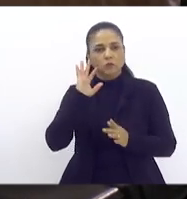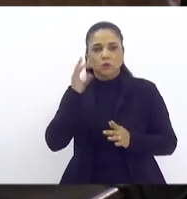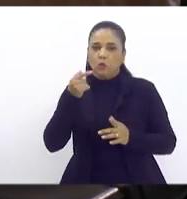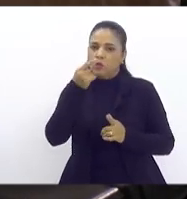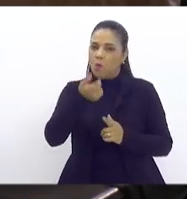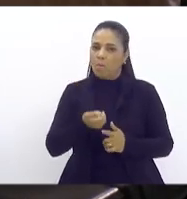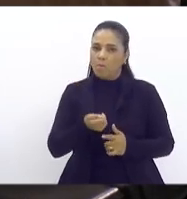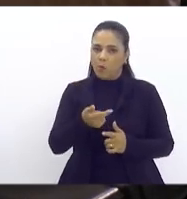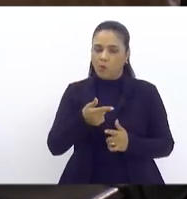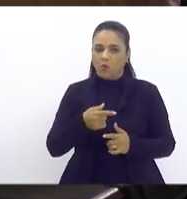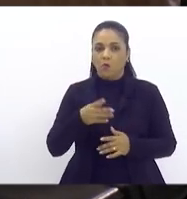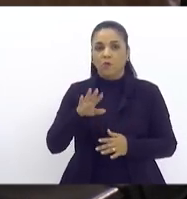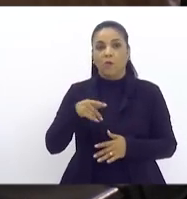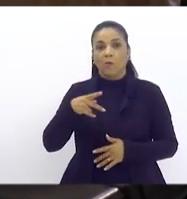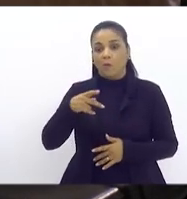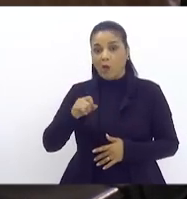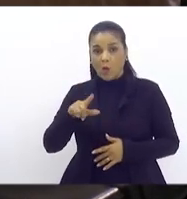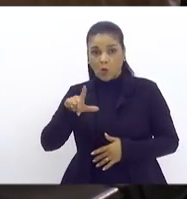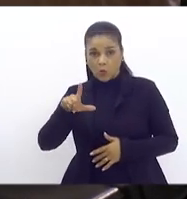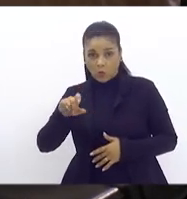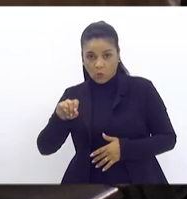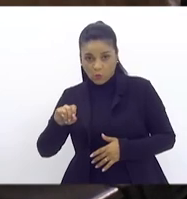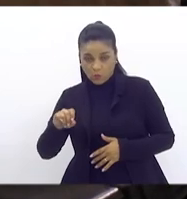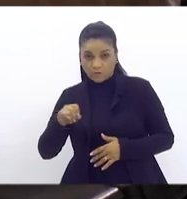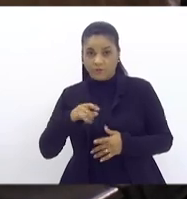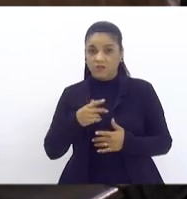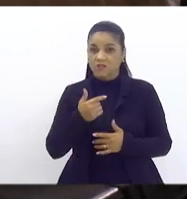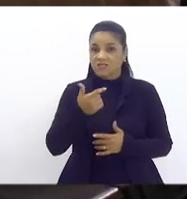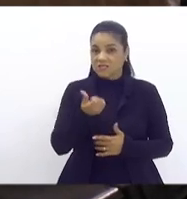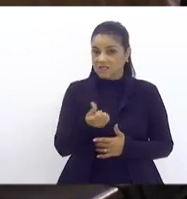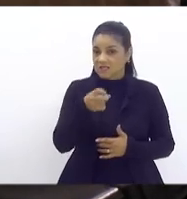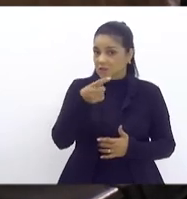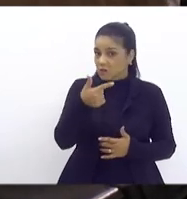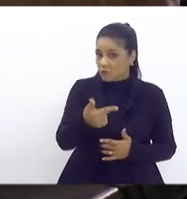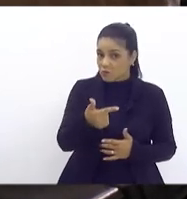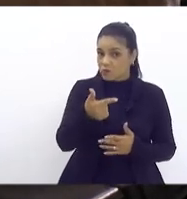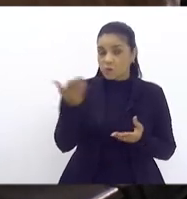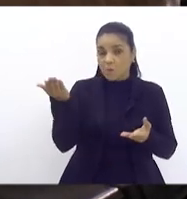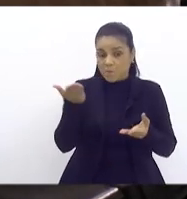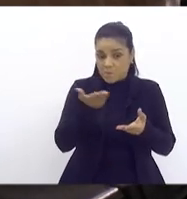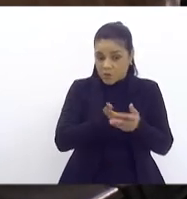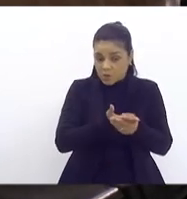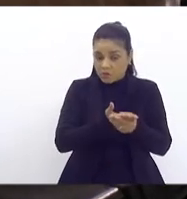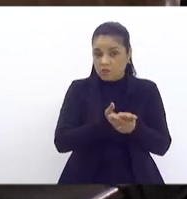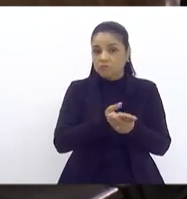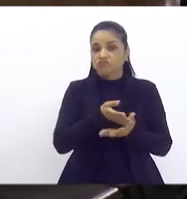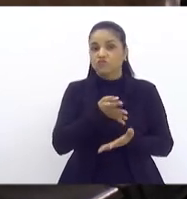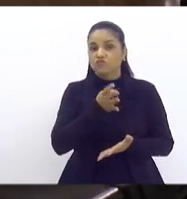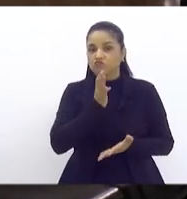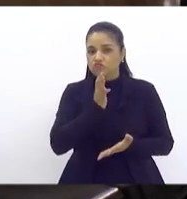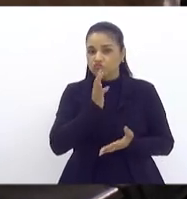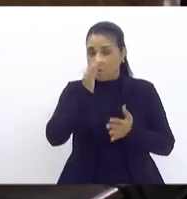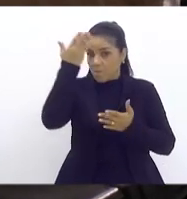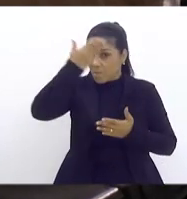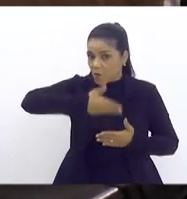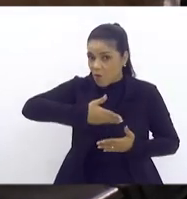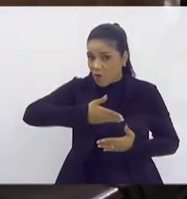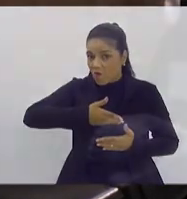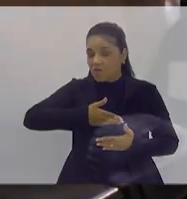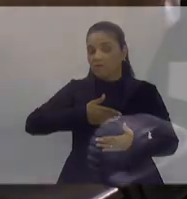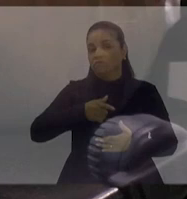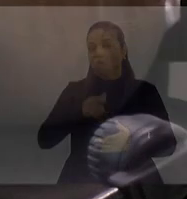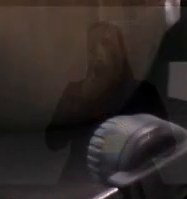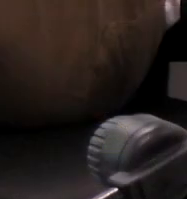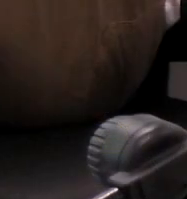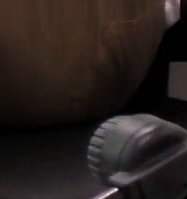62 processos com base num reconhecimento que já se provoca de um homem inocente Ah